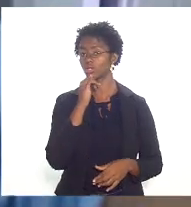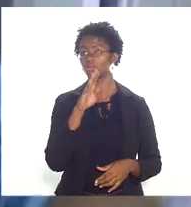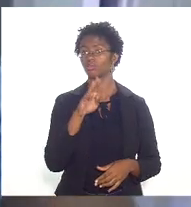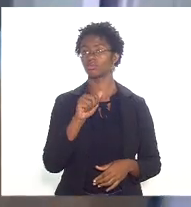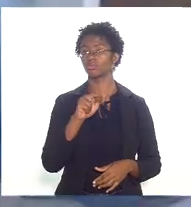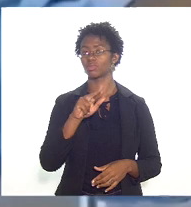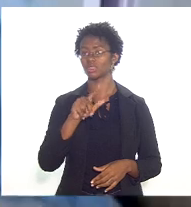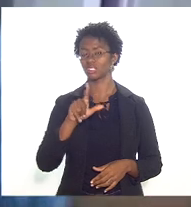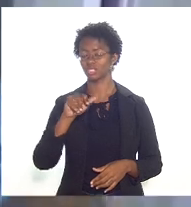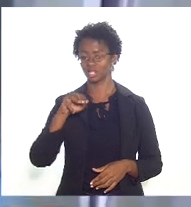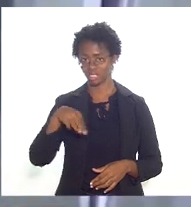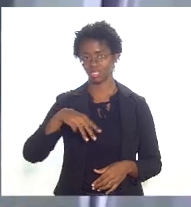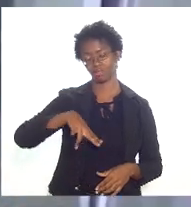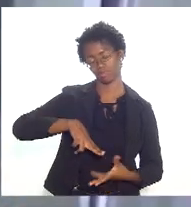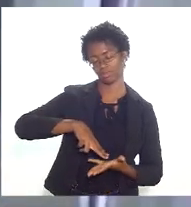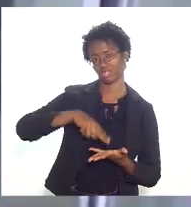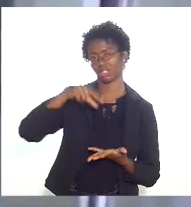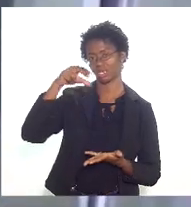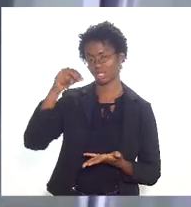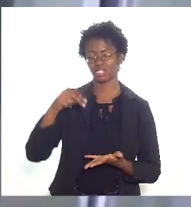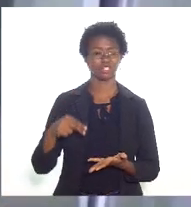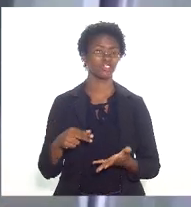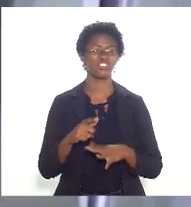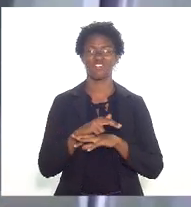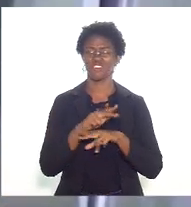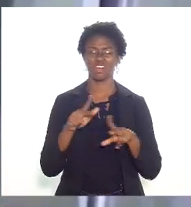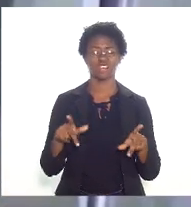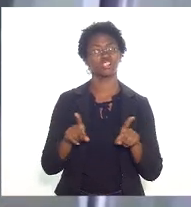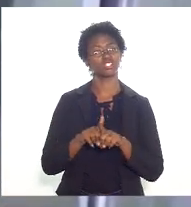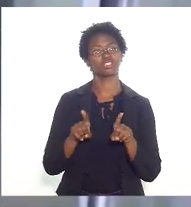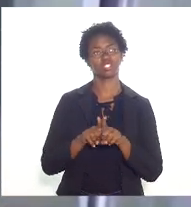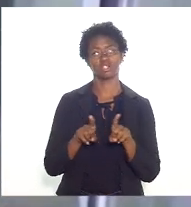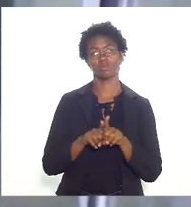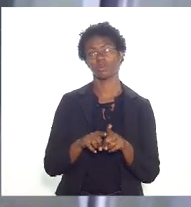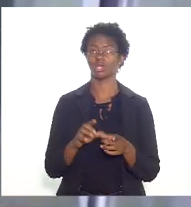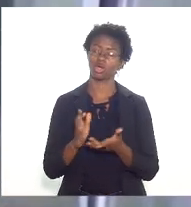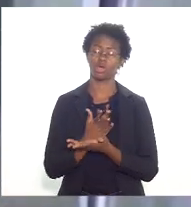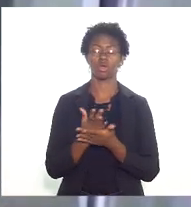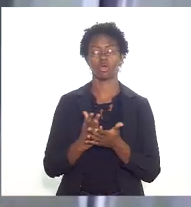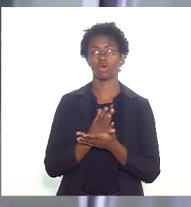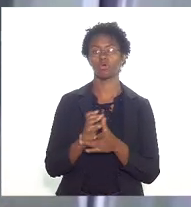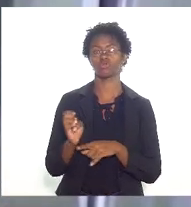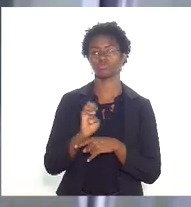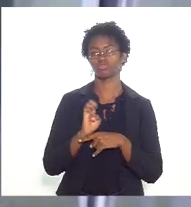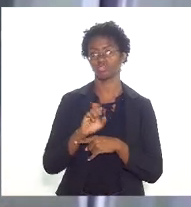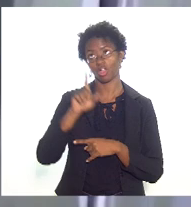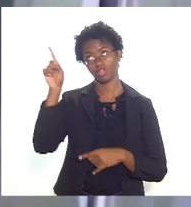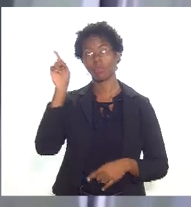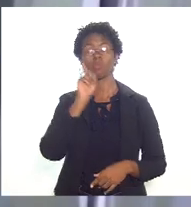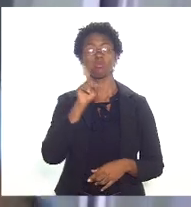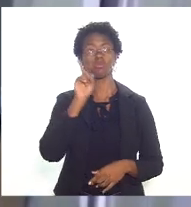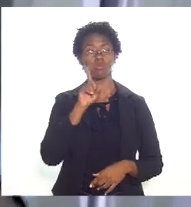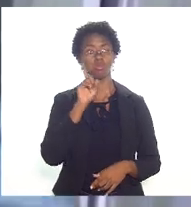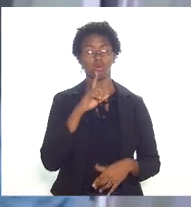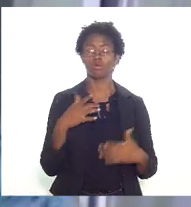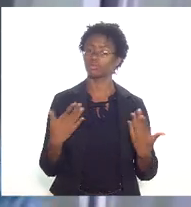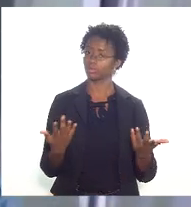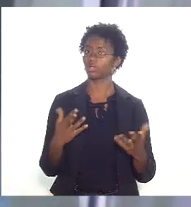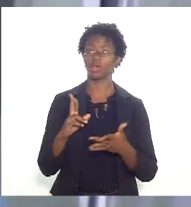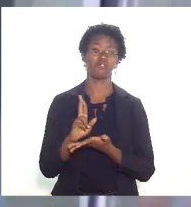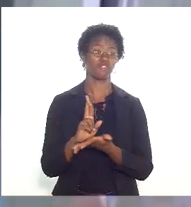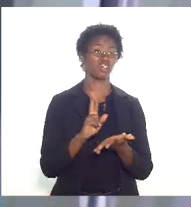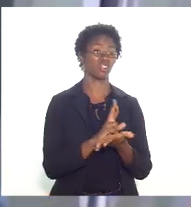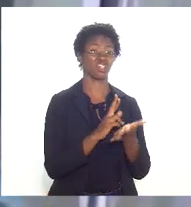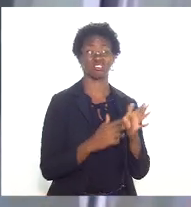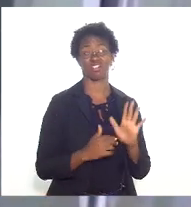como país como Buenos Aires em alguns estados dos Estados Unidos entre outras experiências então assim tem dois